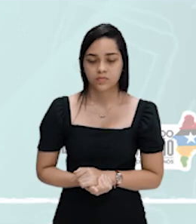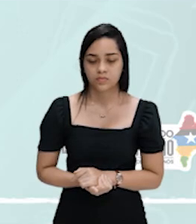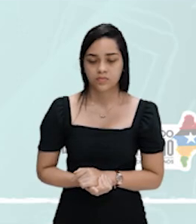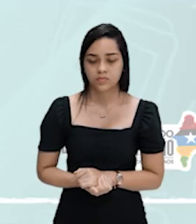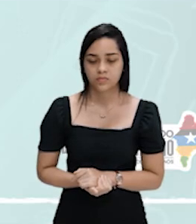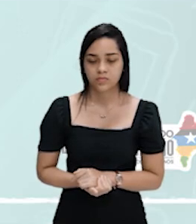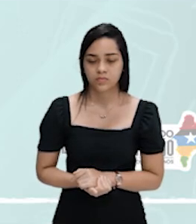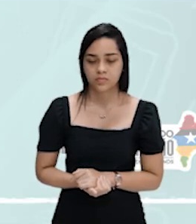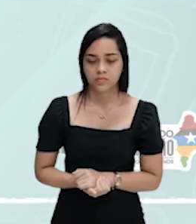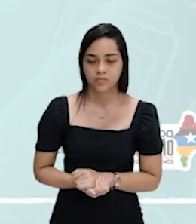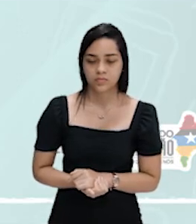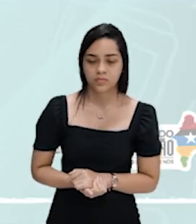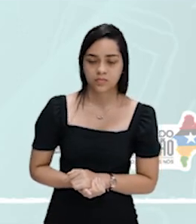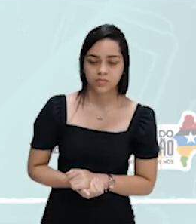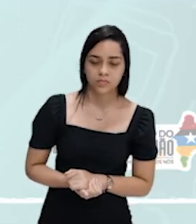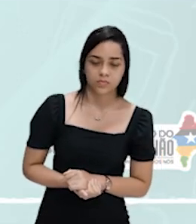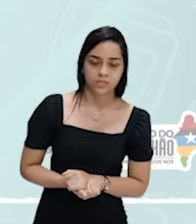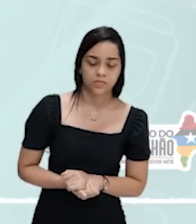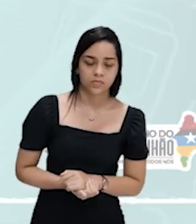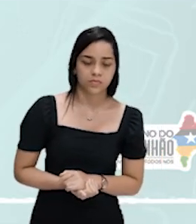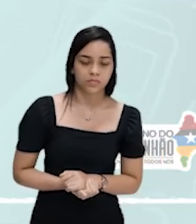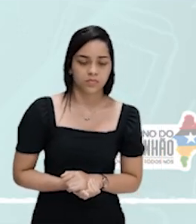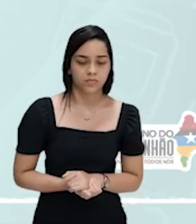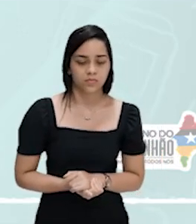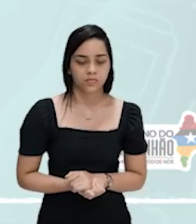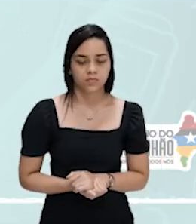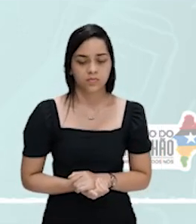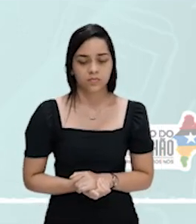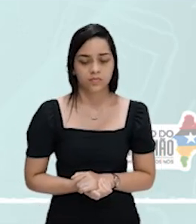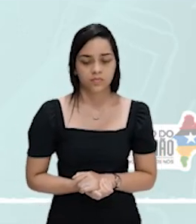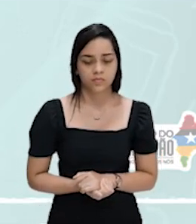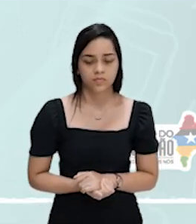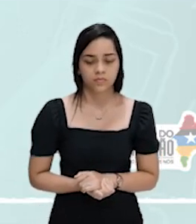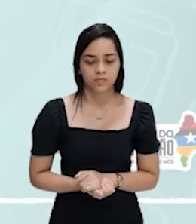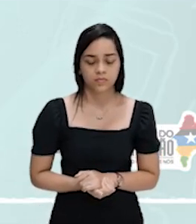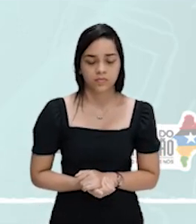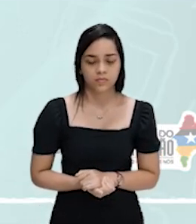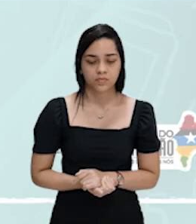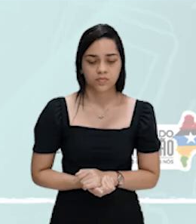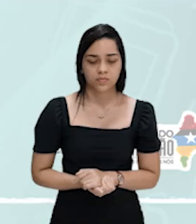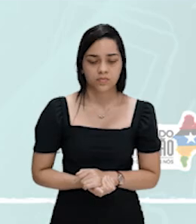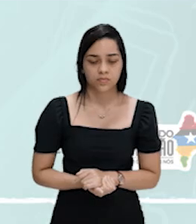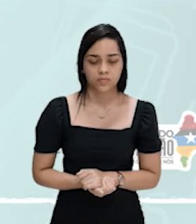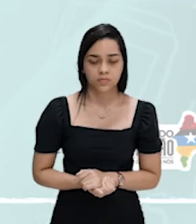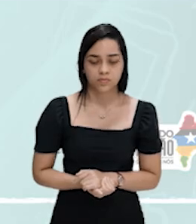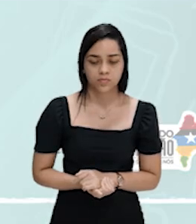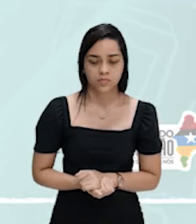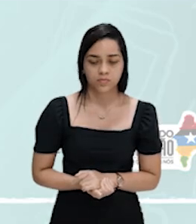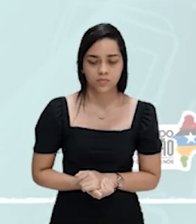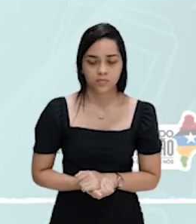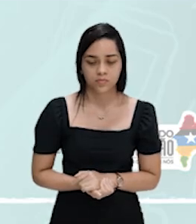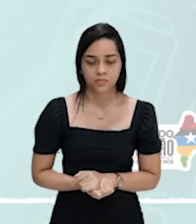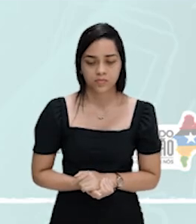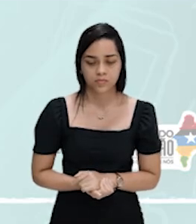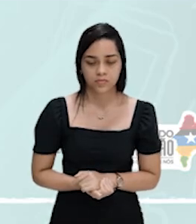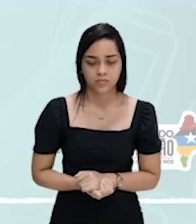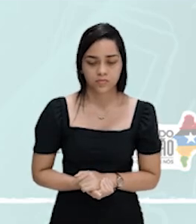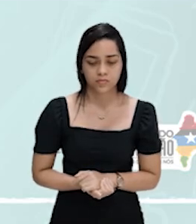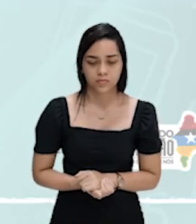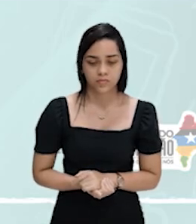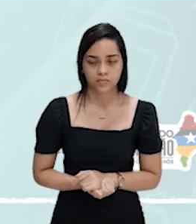gerúndios a alternativa em que essas orações encontram-se desenvolvidas adequadamente você vai ver agora